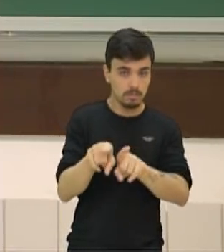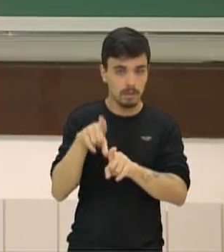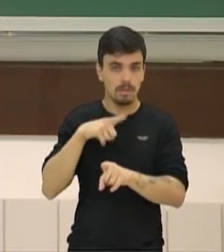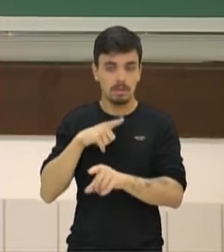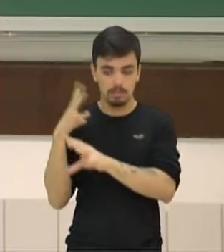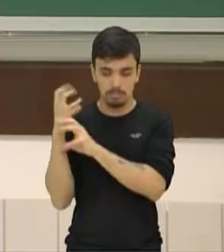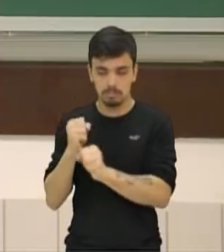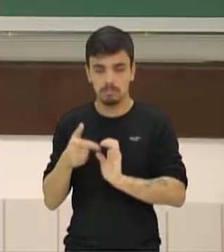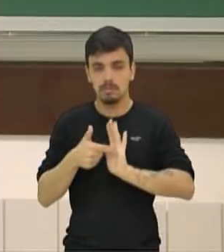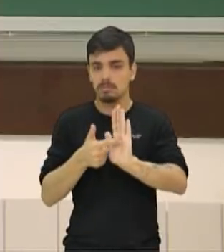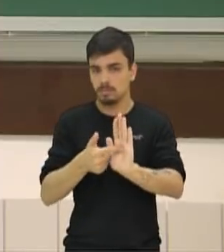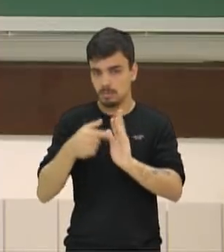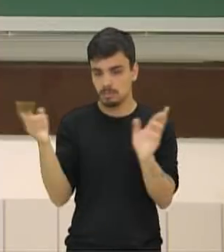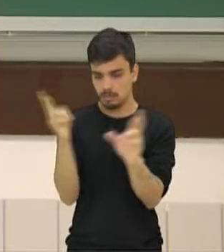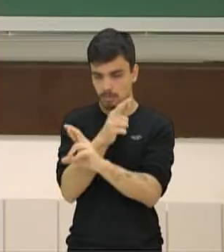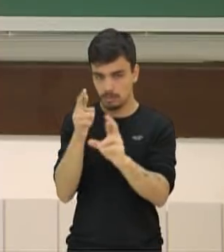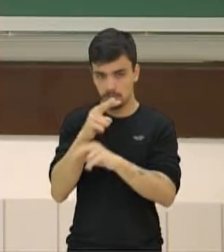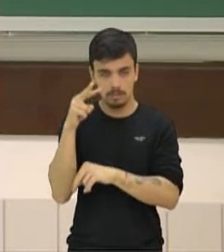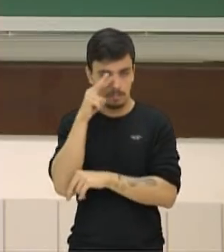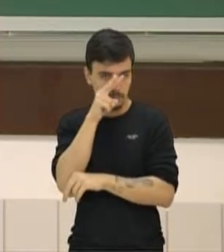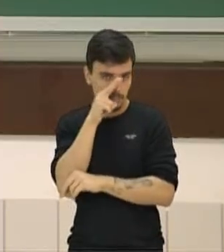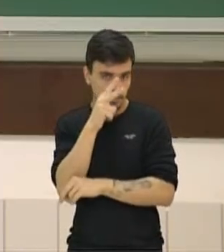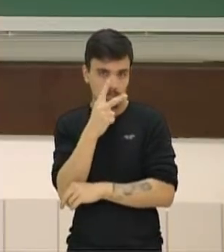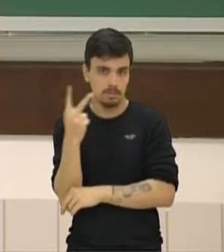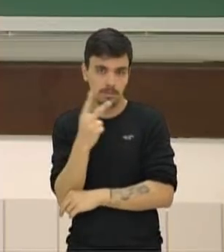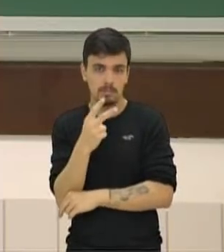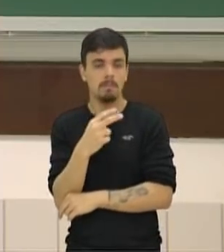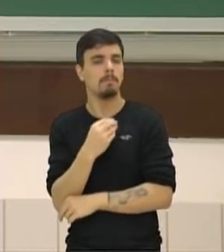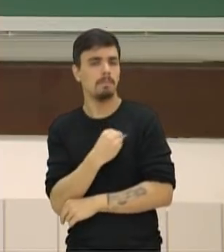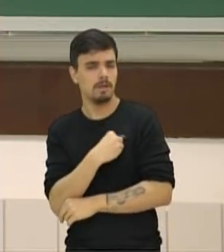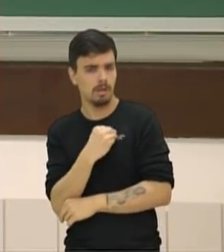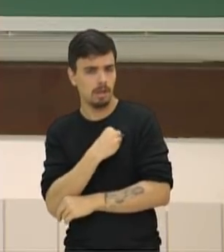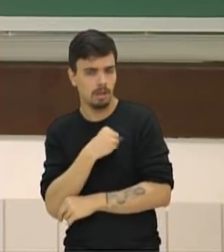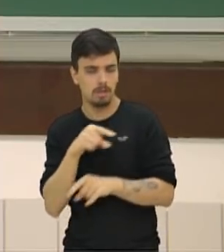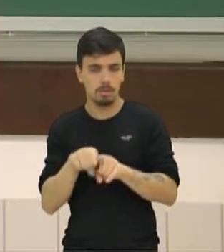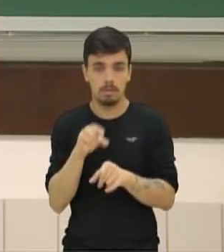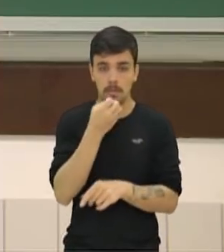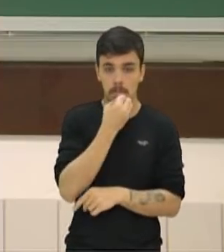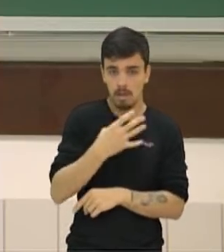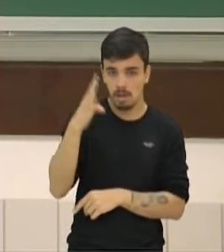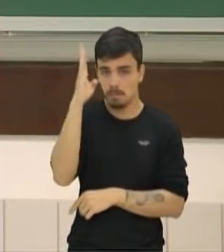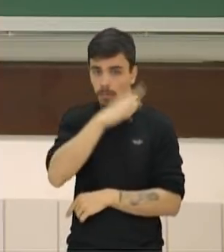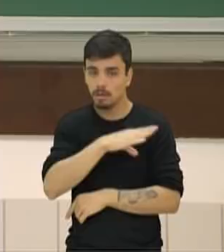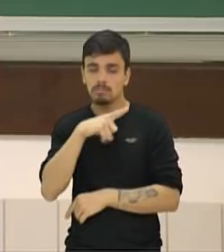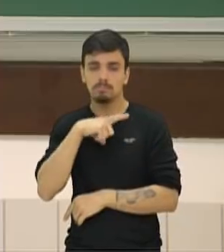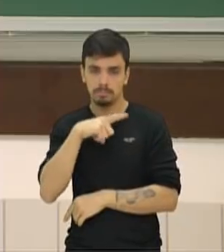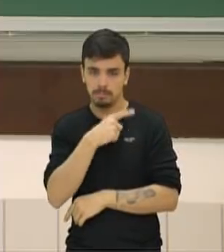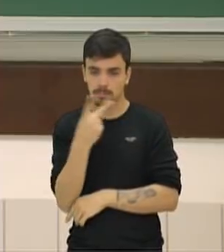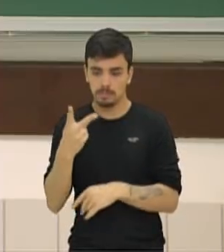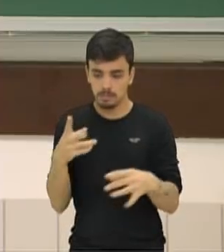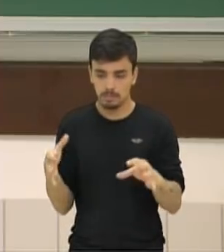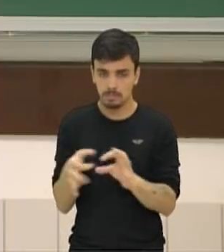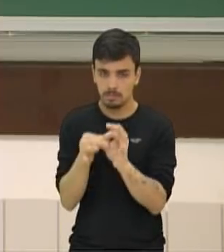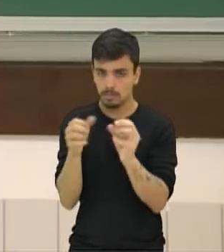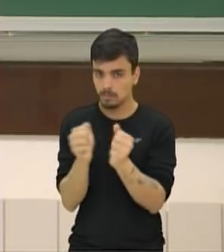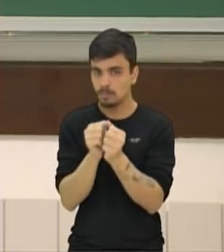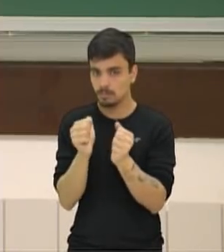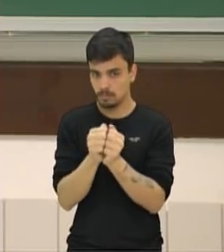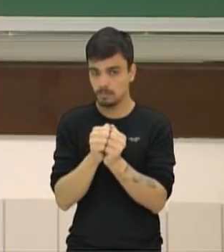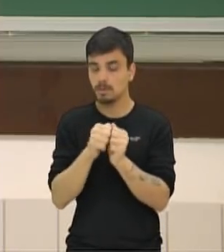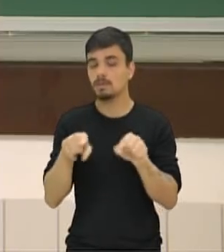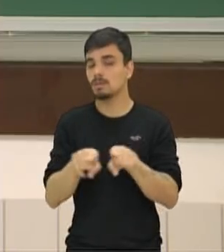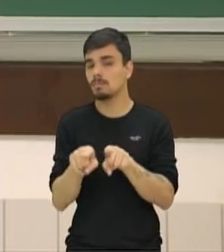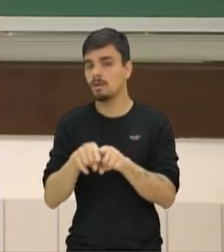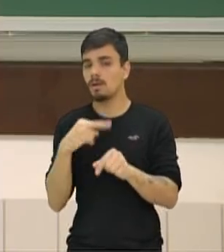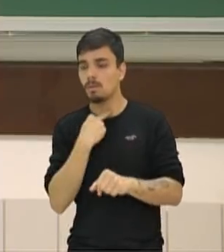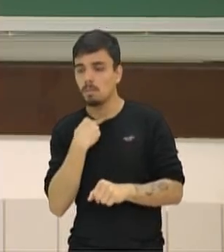o quê, né? Essa relação forte também do pecado, né, o bem, o mal, então vai estar muito junto ali também, né? O que que pode